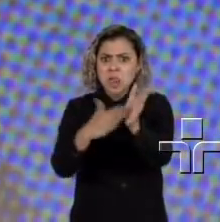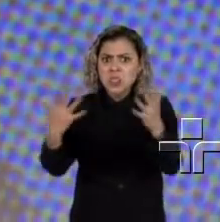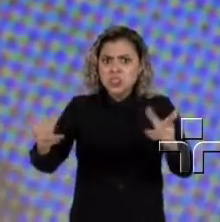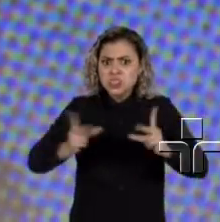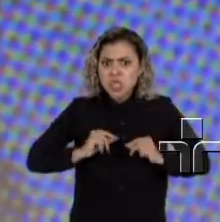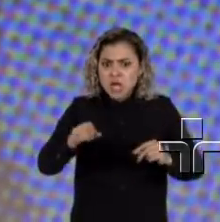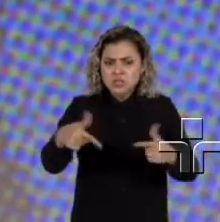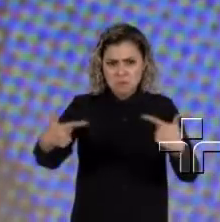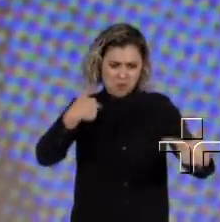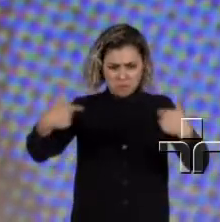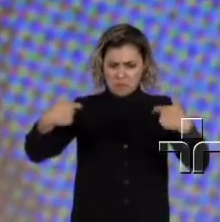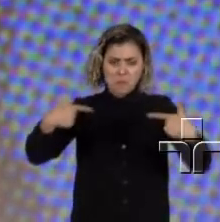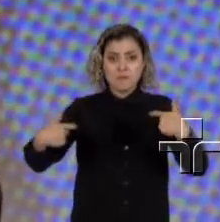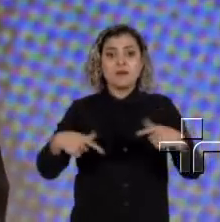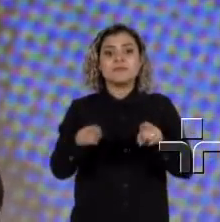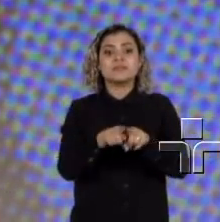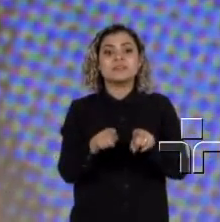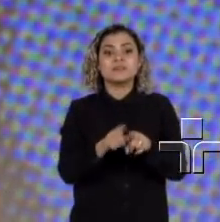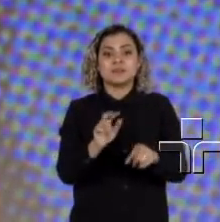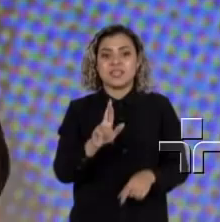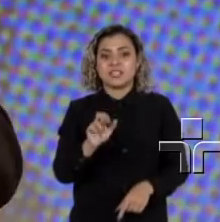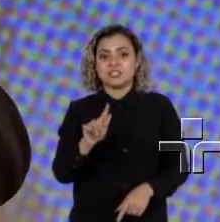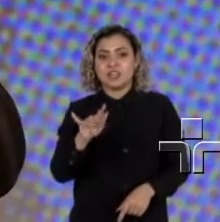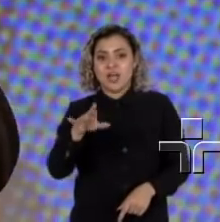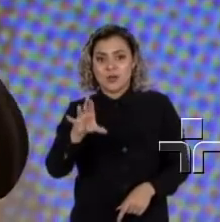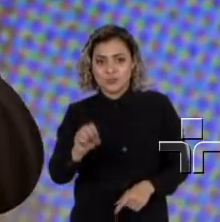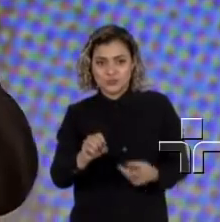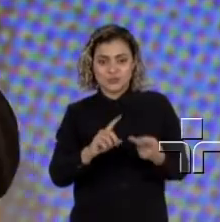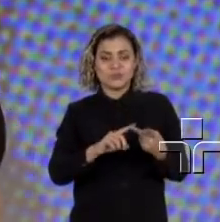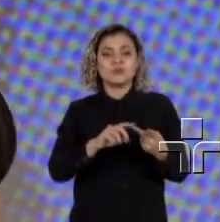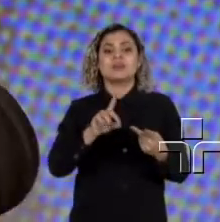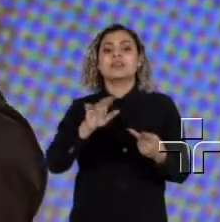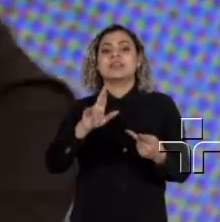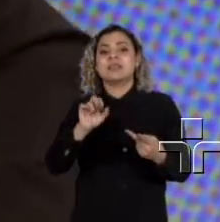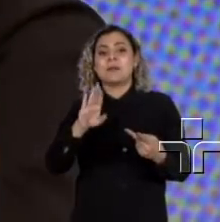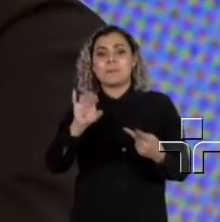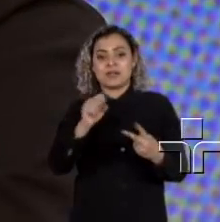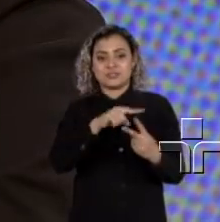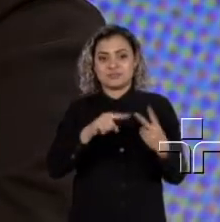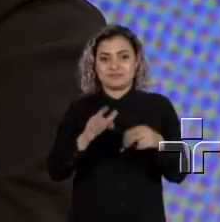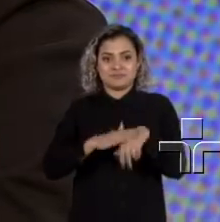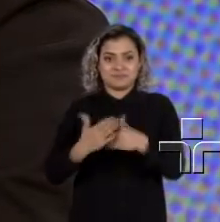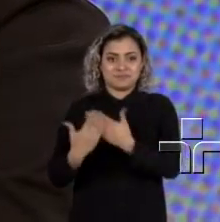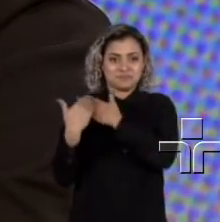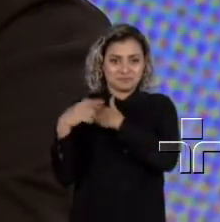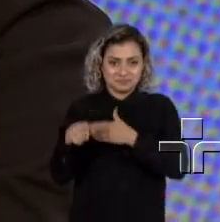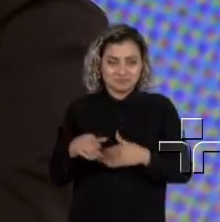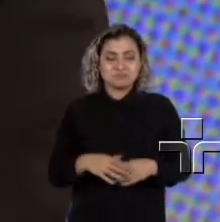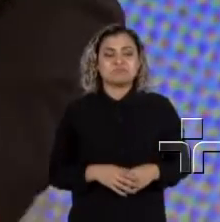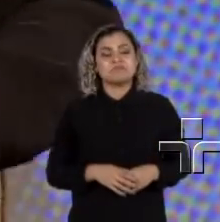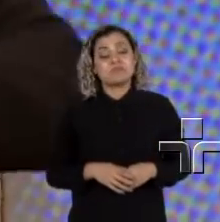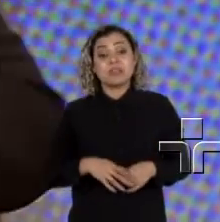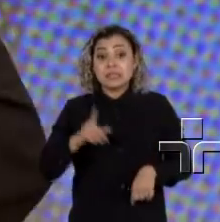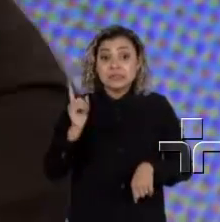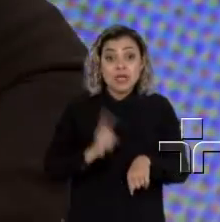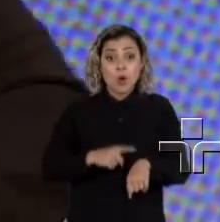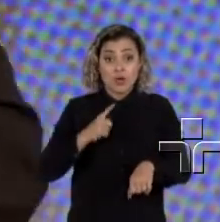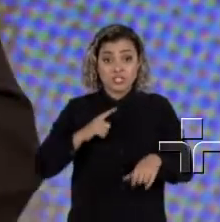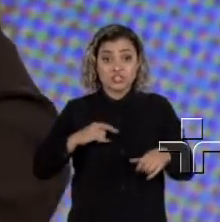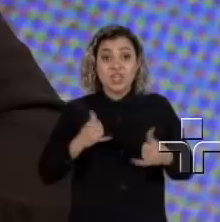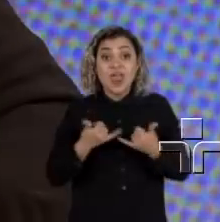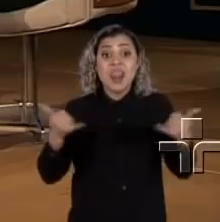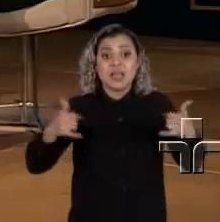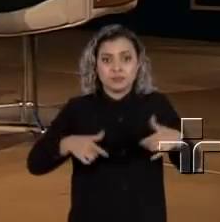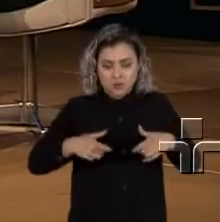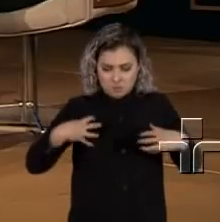ela lá na RVV do Roberto, do Reginaldo, do Riva Farias, do Rogério. E aí me encheram de fio elétrico,